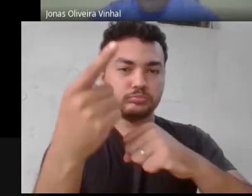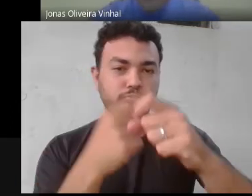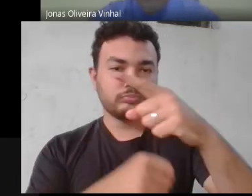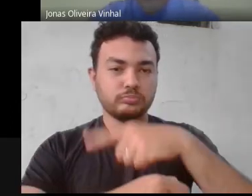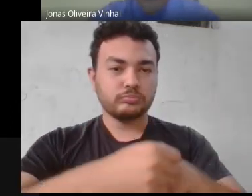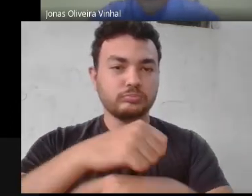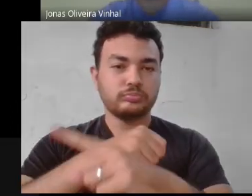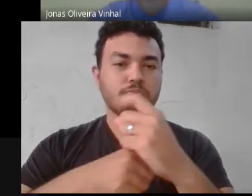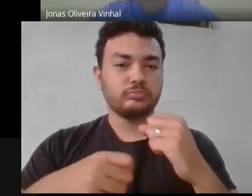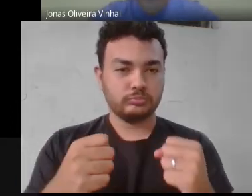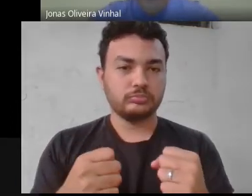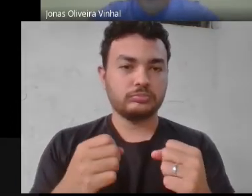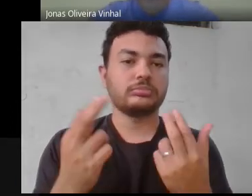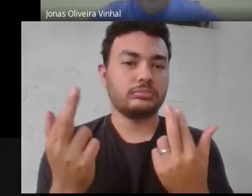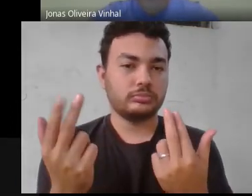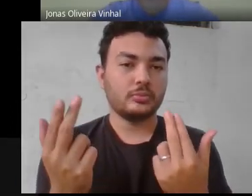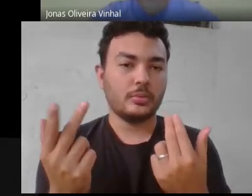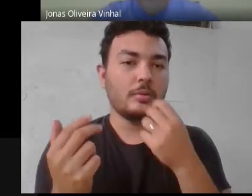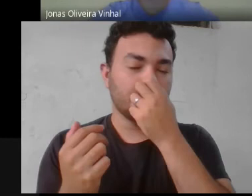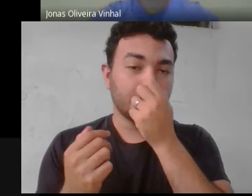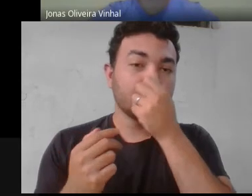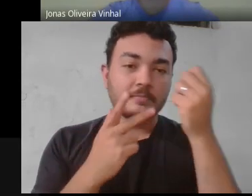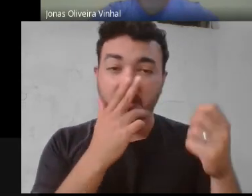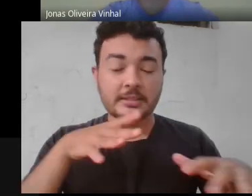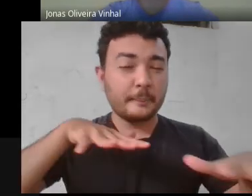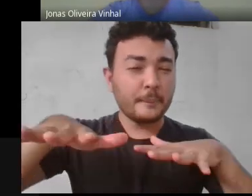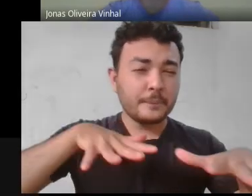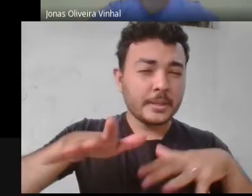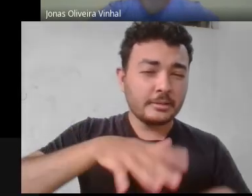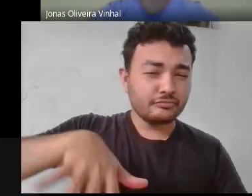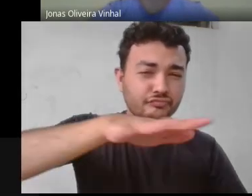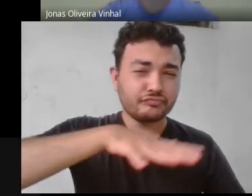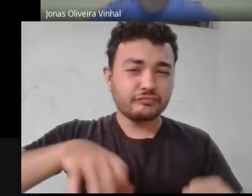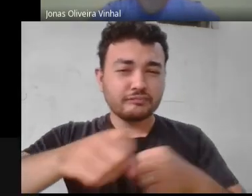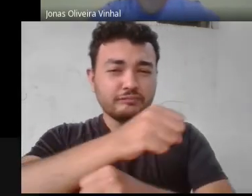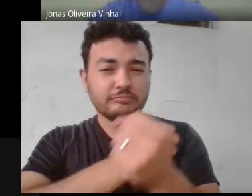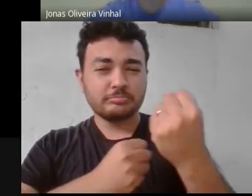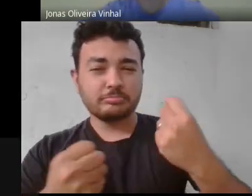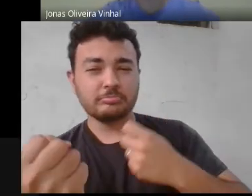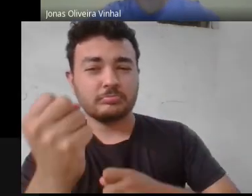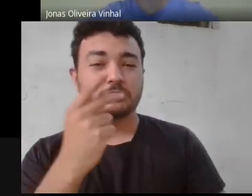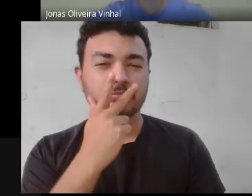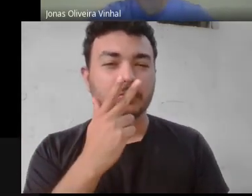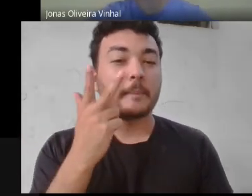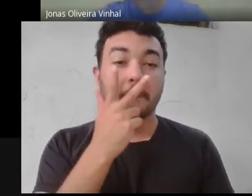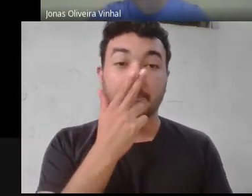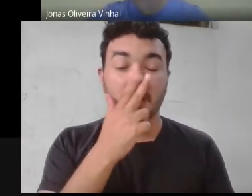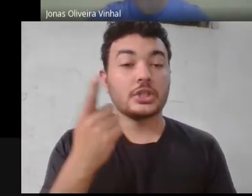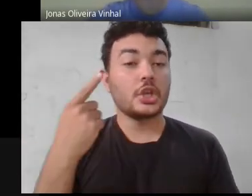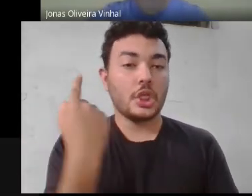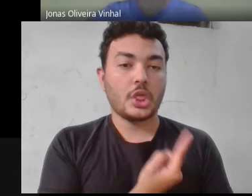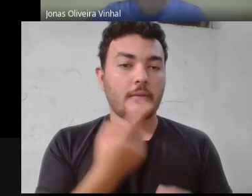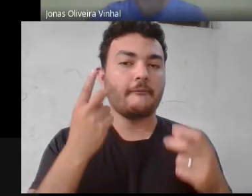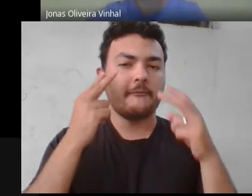populando ali, tá, aquela região em movimentos caóticos, aleatórios ali, mas que quando a gente representa num diagrama de energia, a gente fala que eles têm